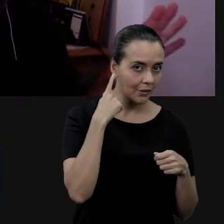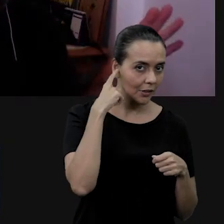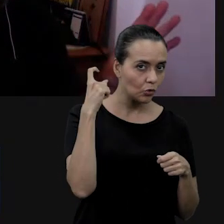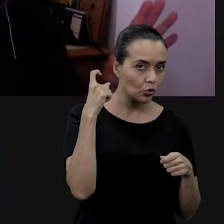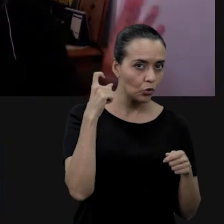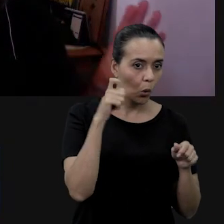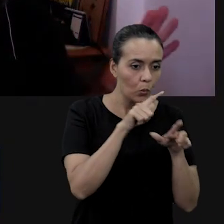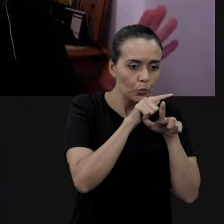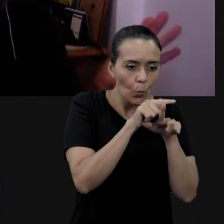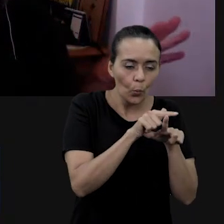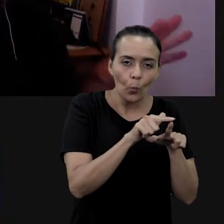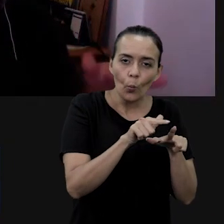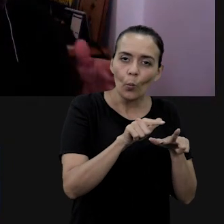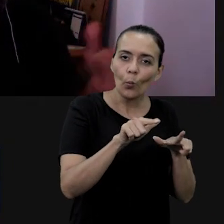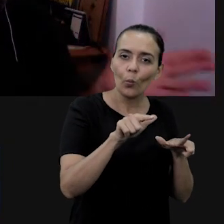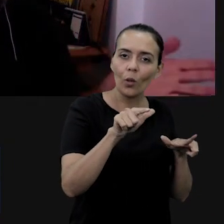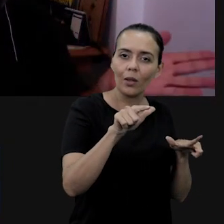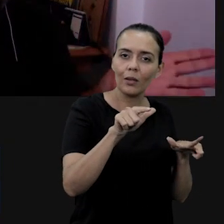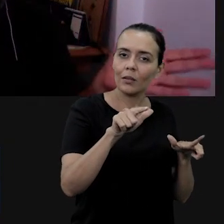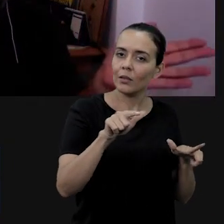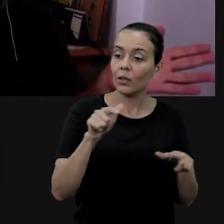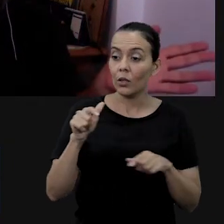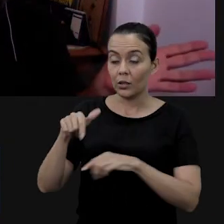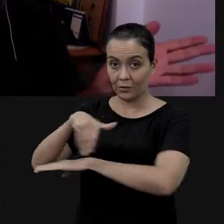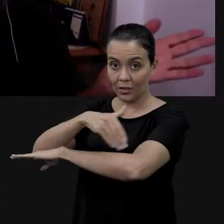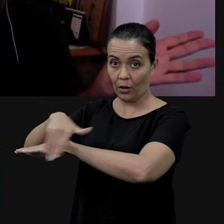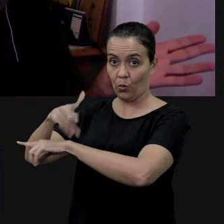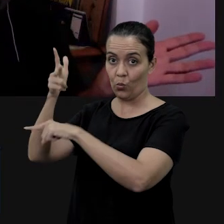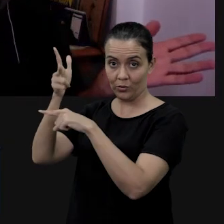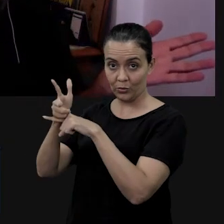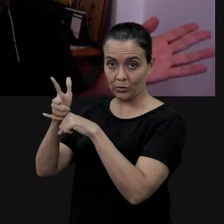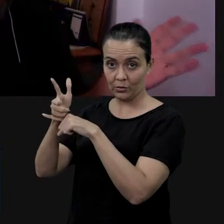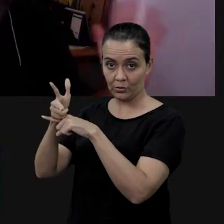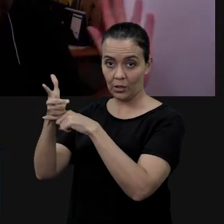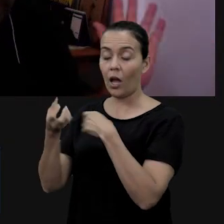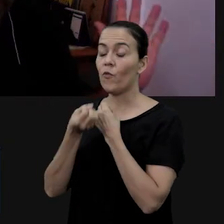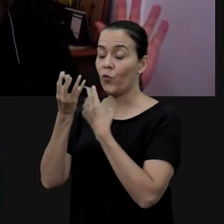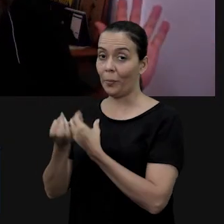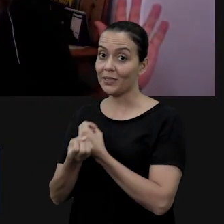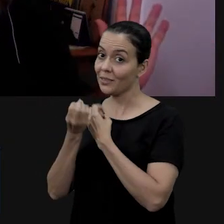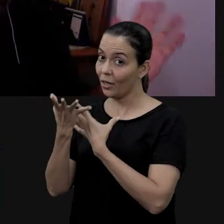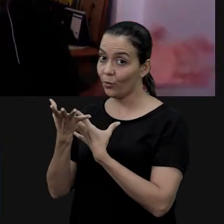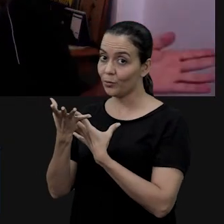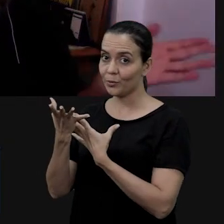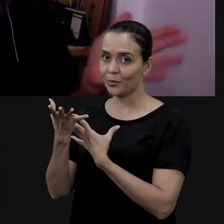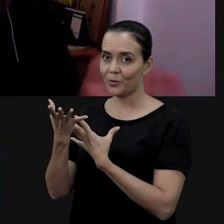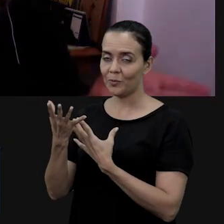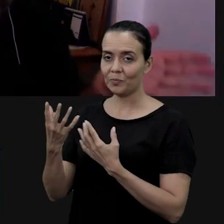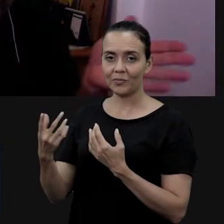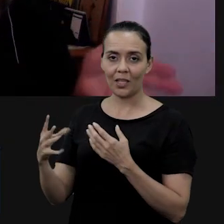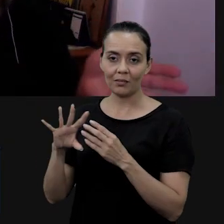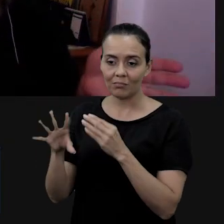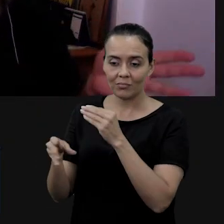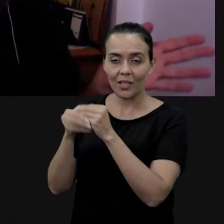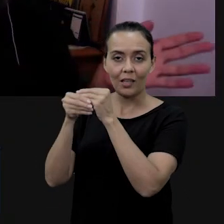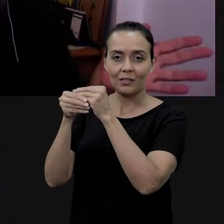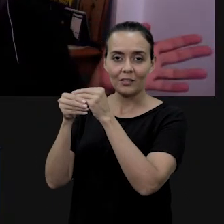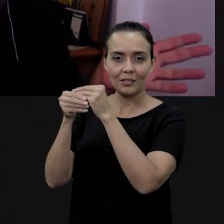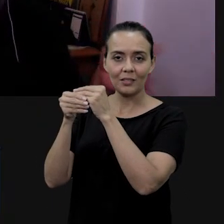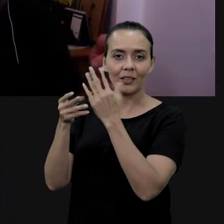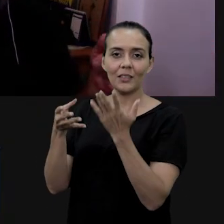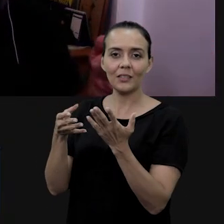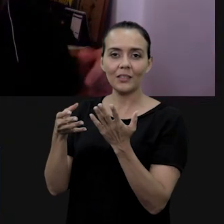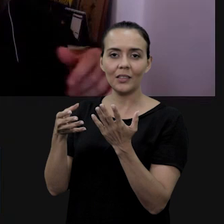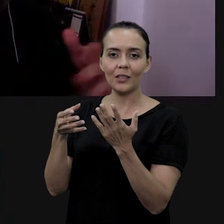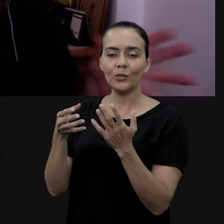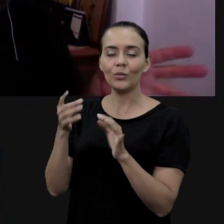pureza ali, de certa forma. E o documentário é informação. Você está acrescentando